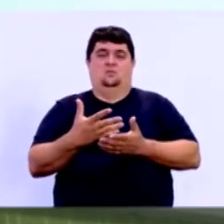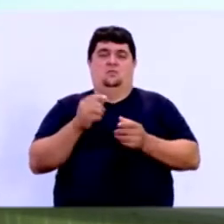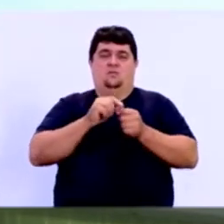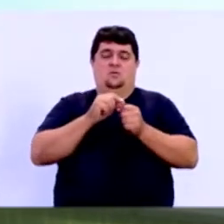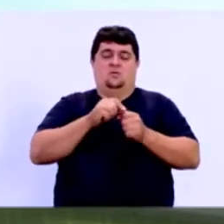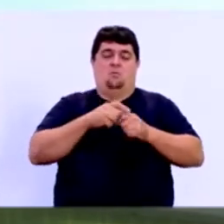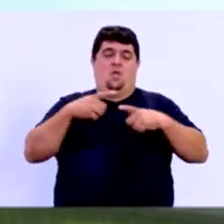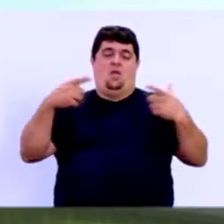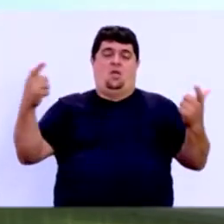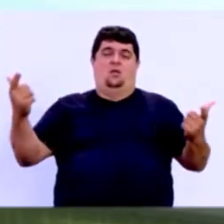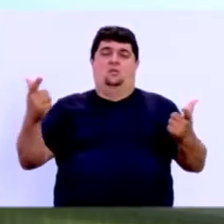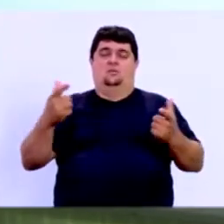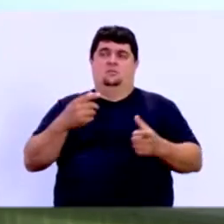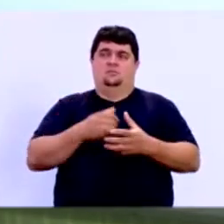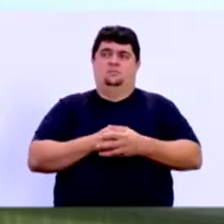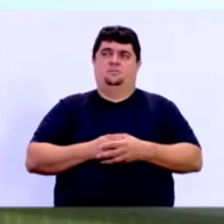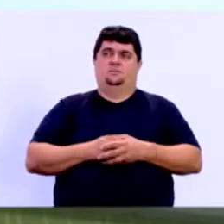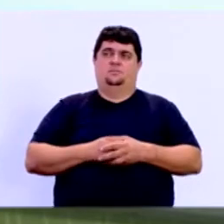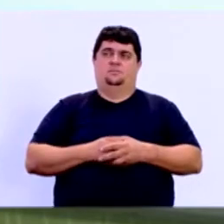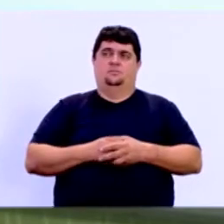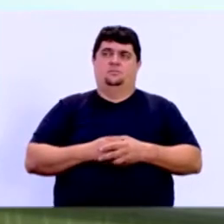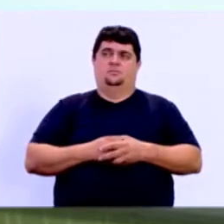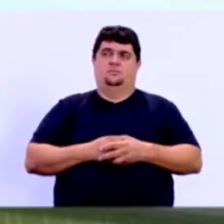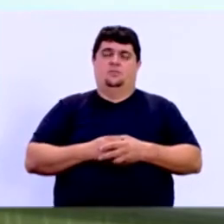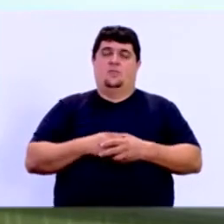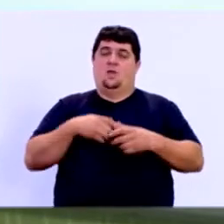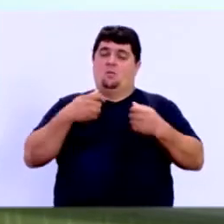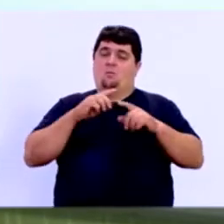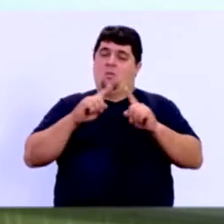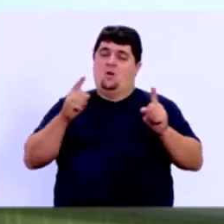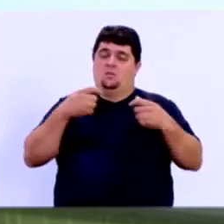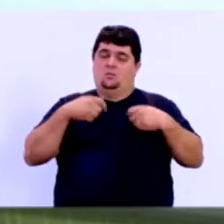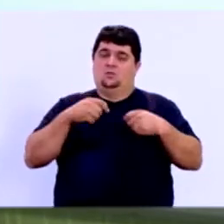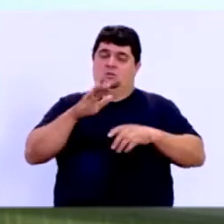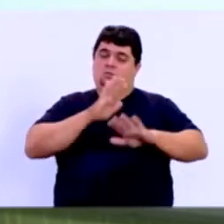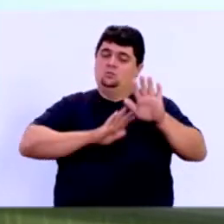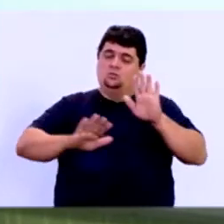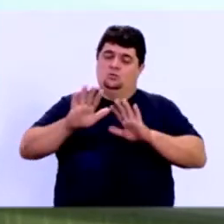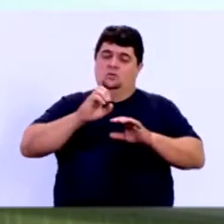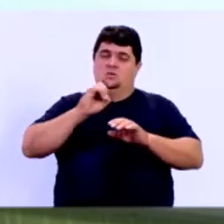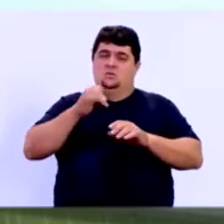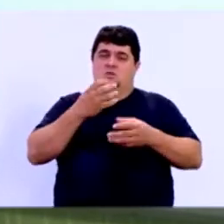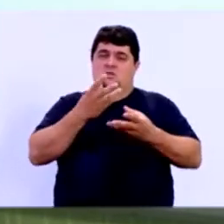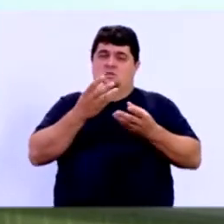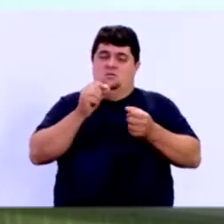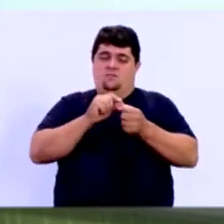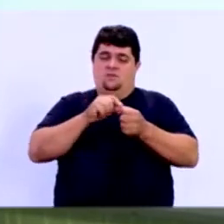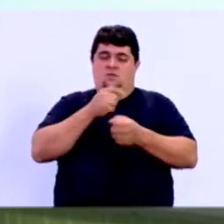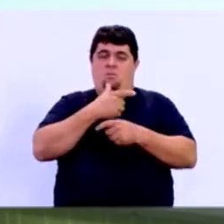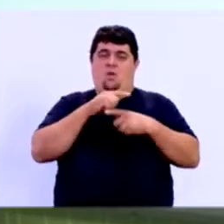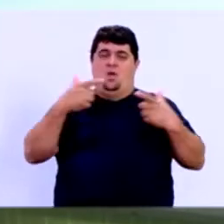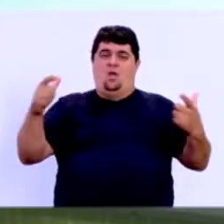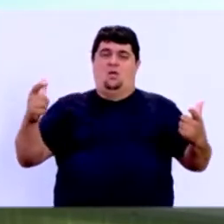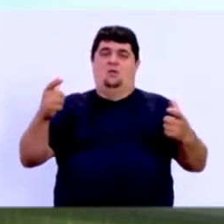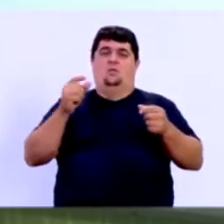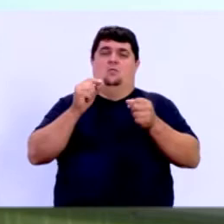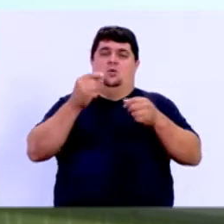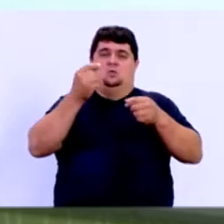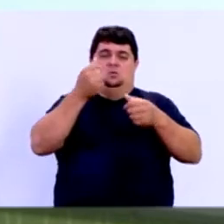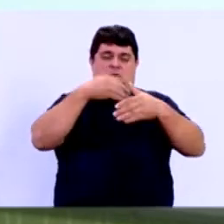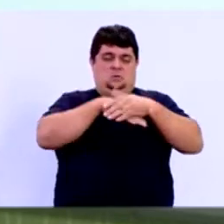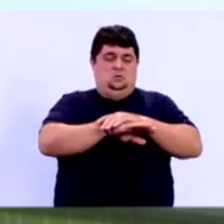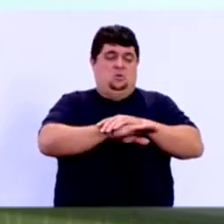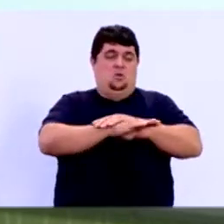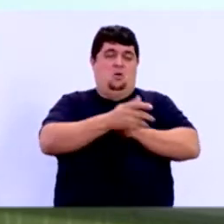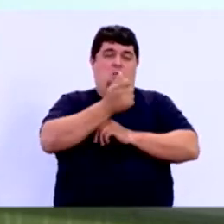Igor? É muito vantajoso, tá, pessoal? É preciso ter cuidado, porque se você fabricar em larga escala também, você pode ficar com o seu